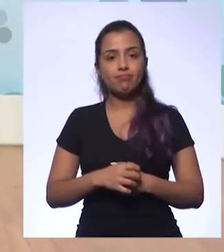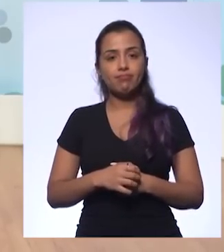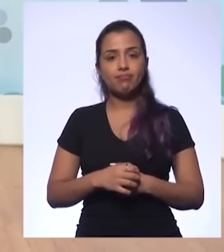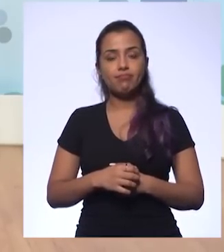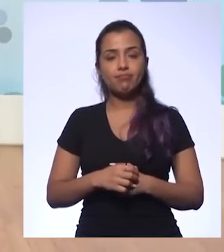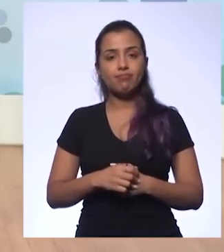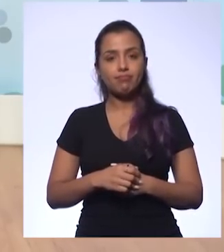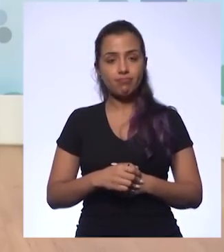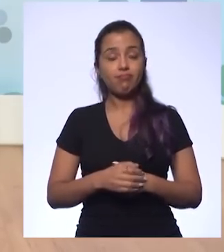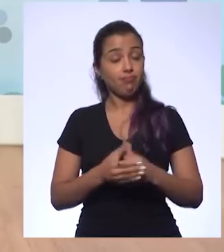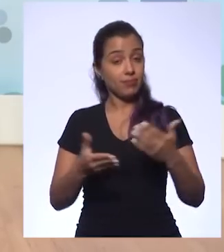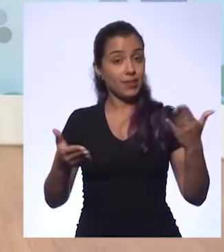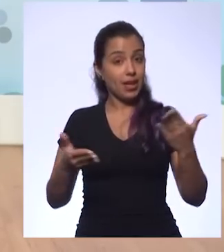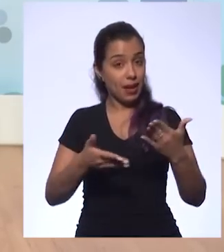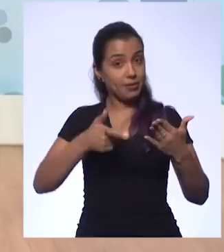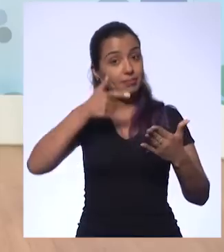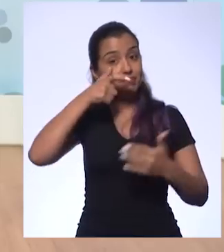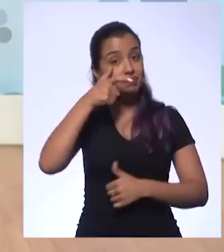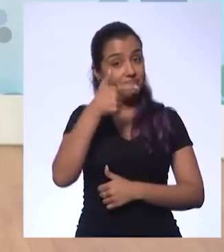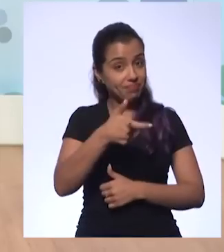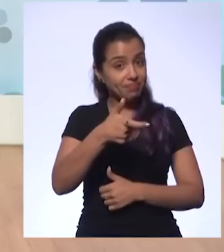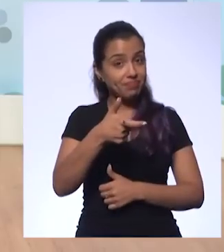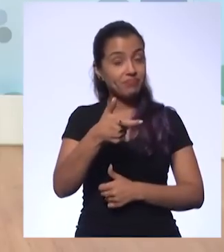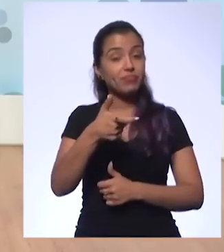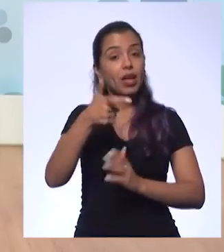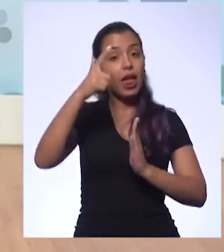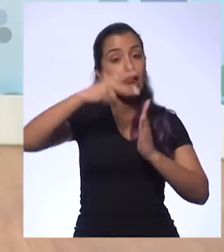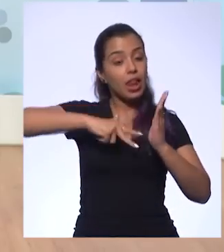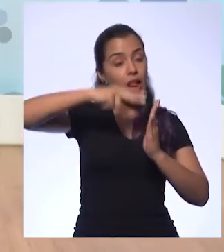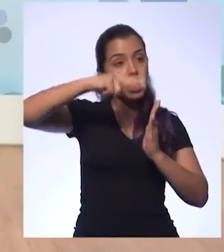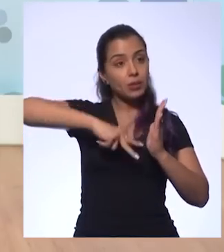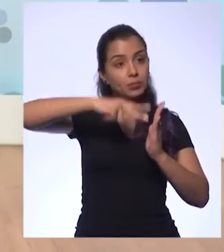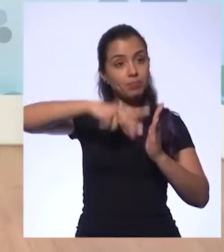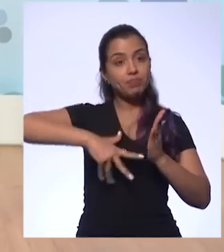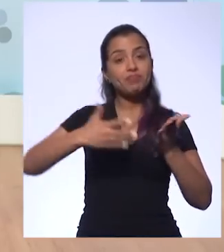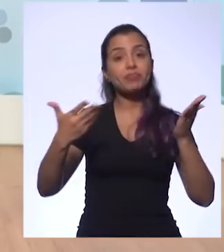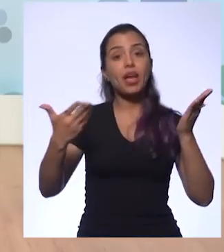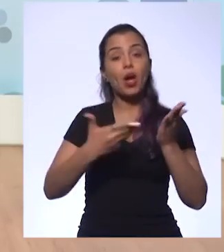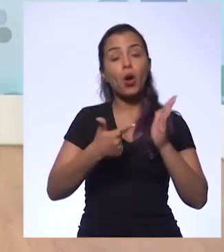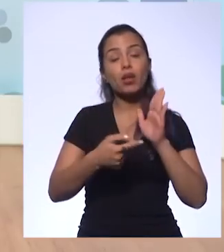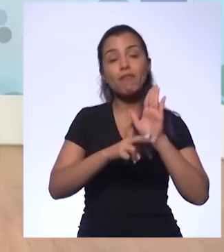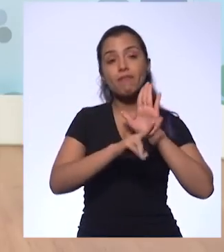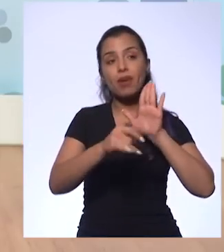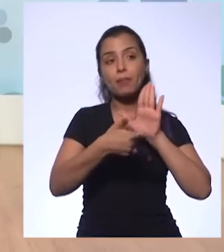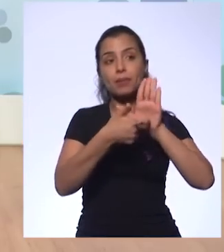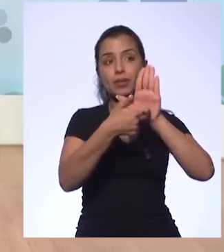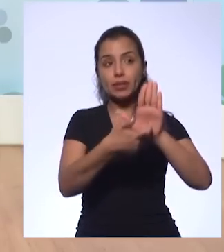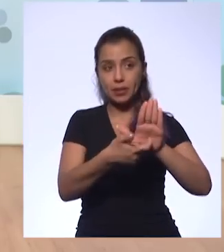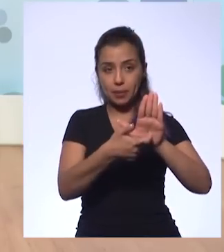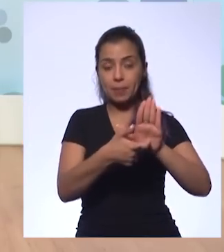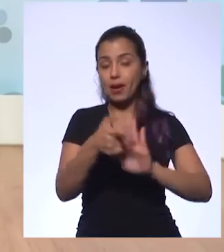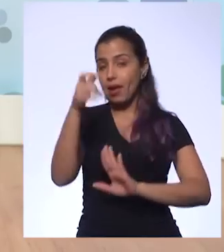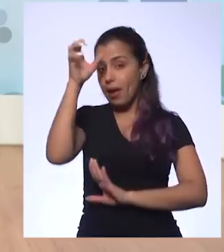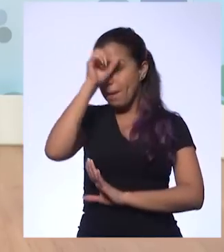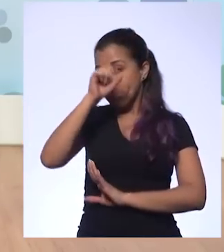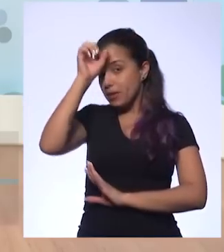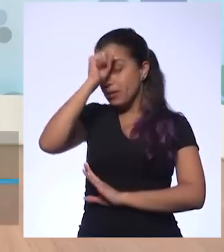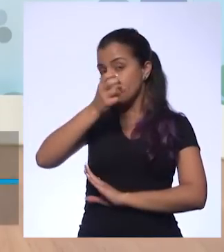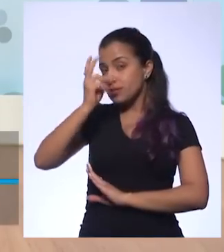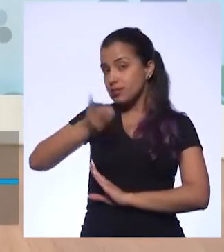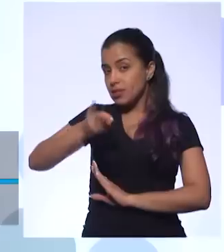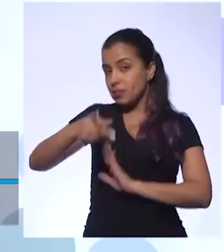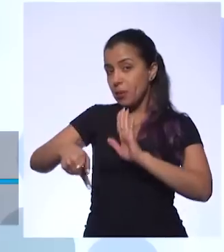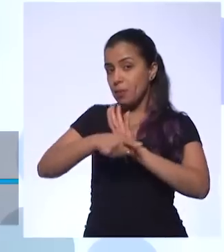momento esperto, a gente tem que estruturar a leitura. Esse material que nós vamos apresentar, ele é um material do Aprender Sempre, é do currículo,